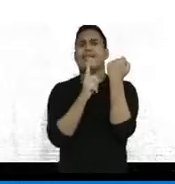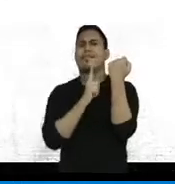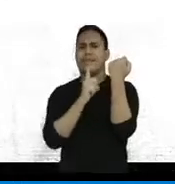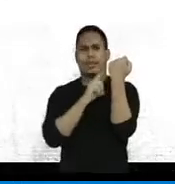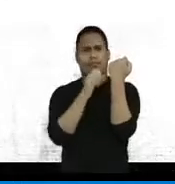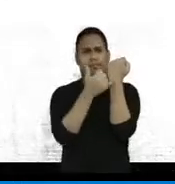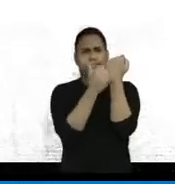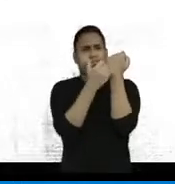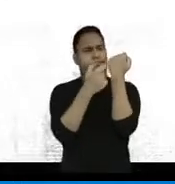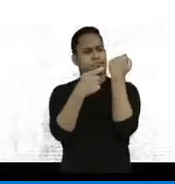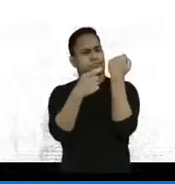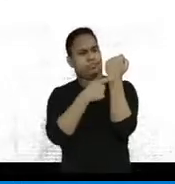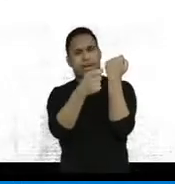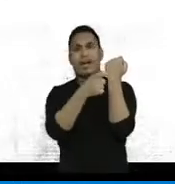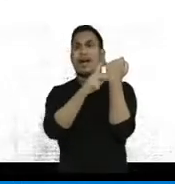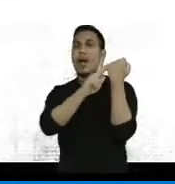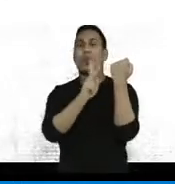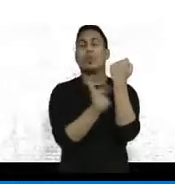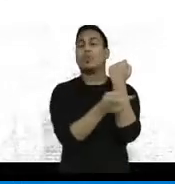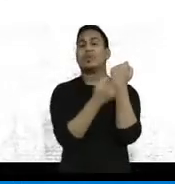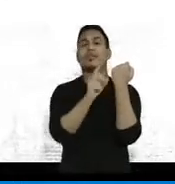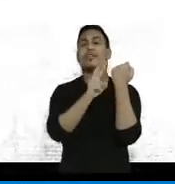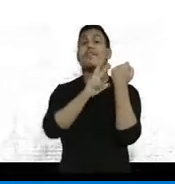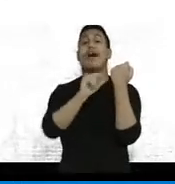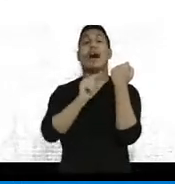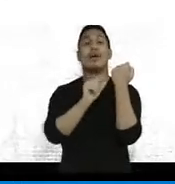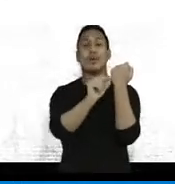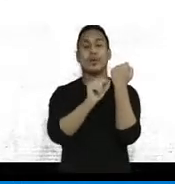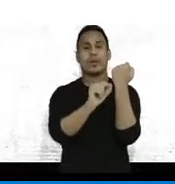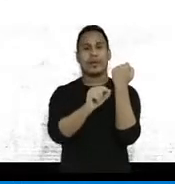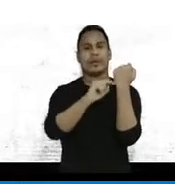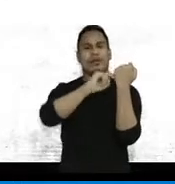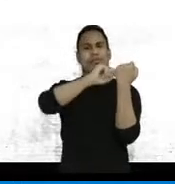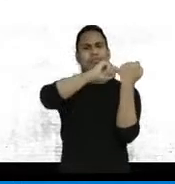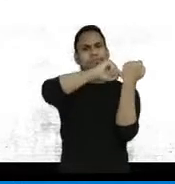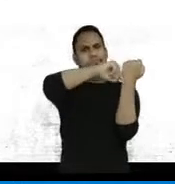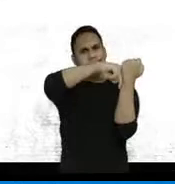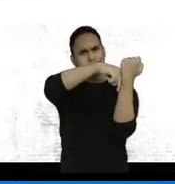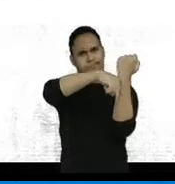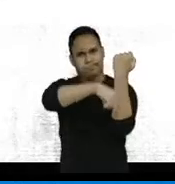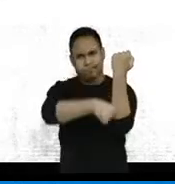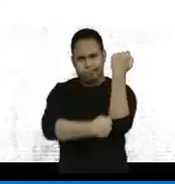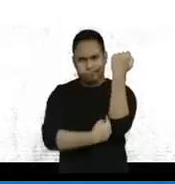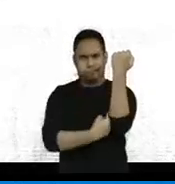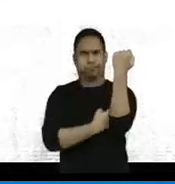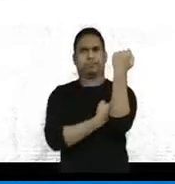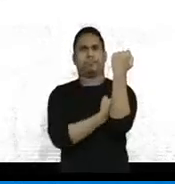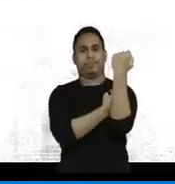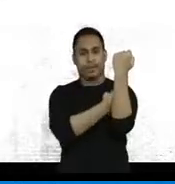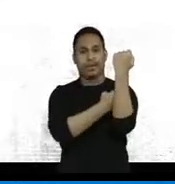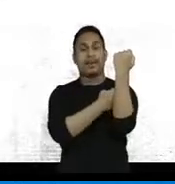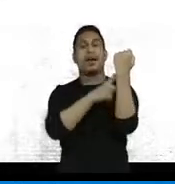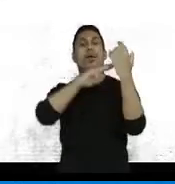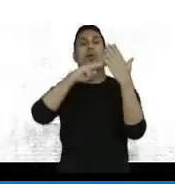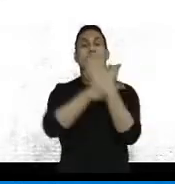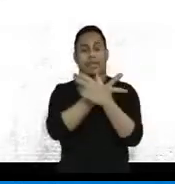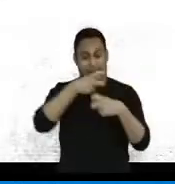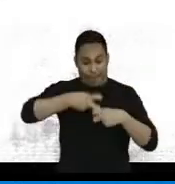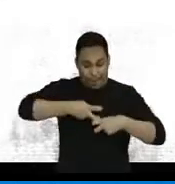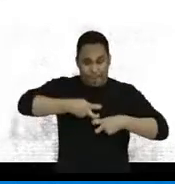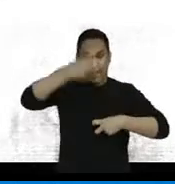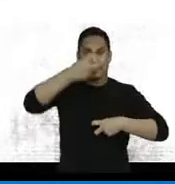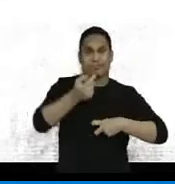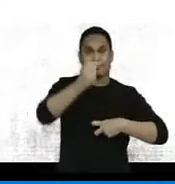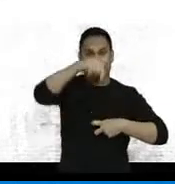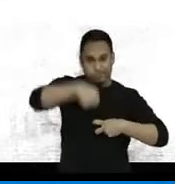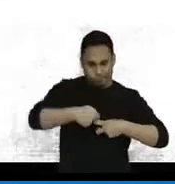vai percorrendo o meu organismo, o meu corpo até chegar na minha medula e depois chega até o meu cérebro e o cérebro interpreta que,